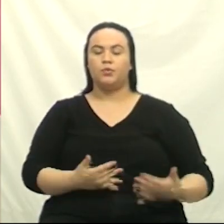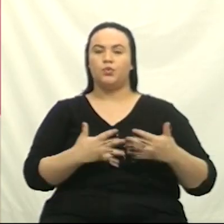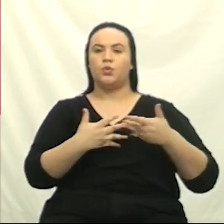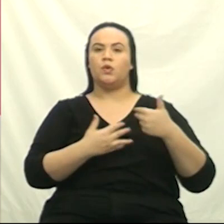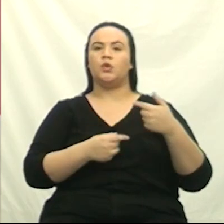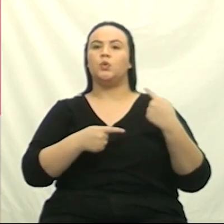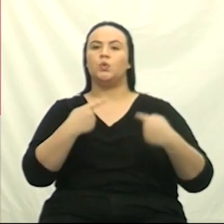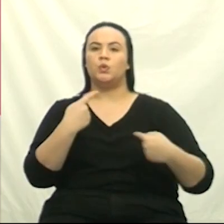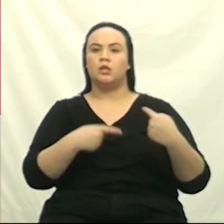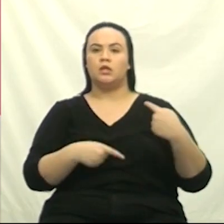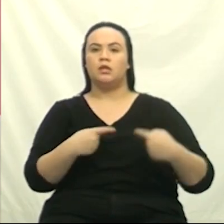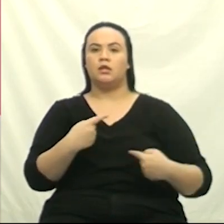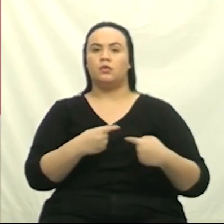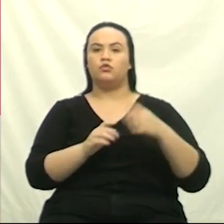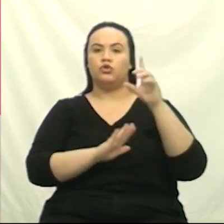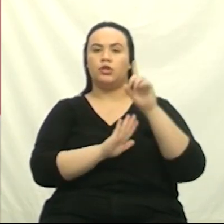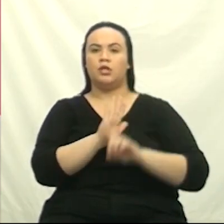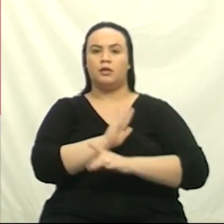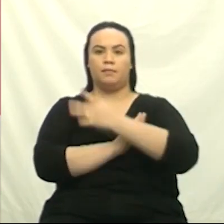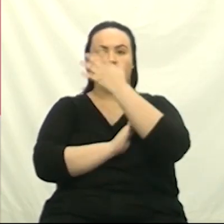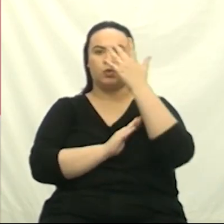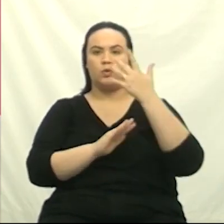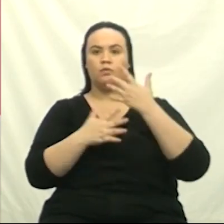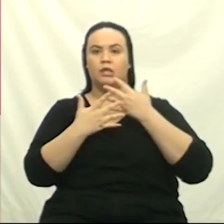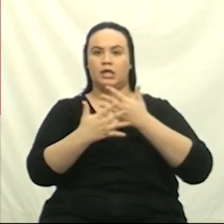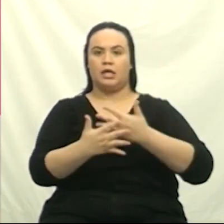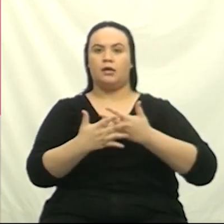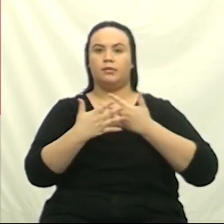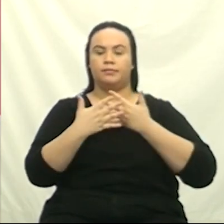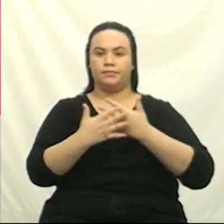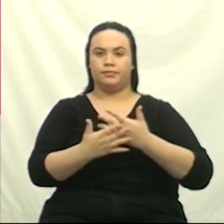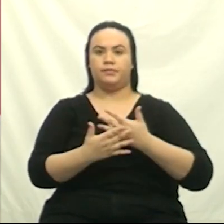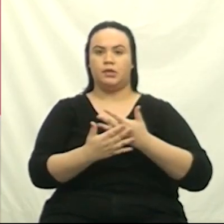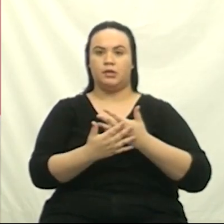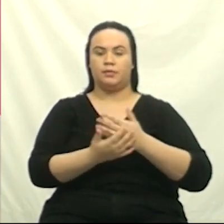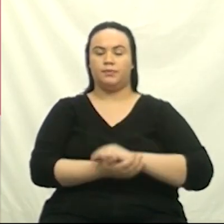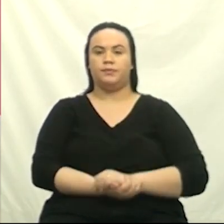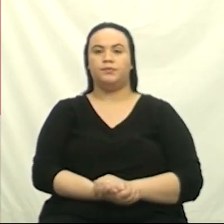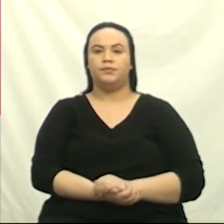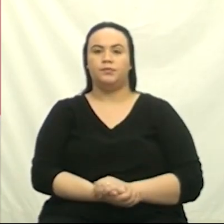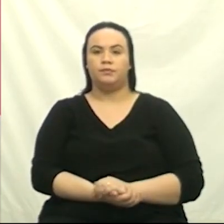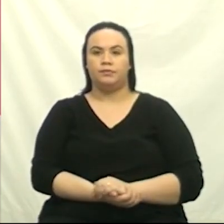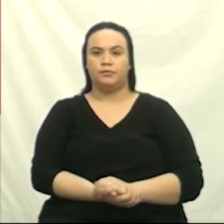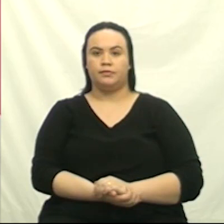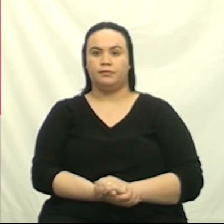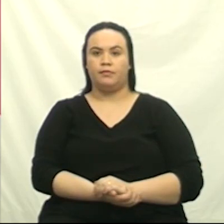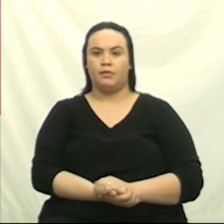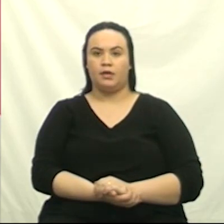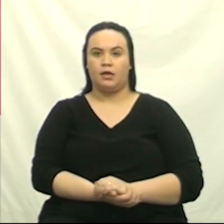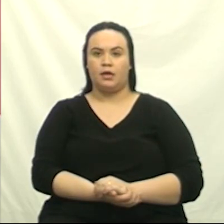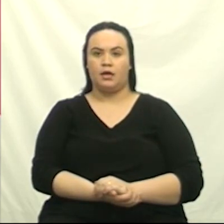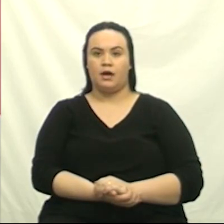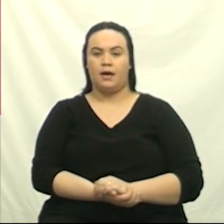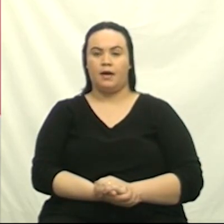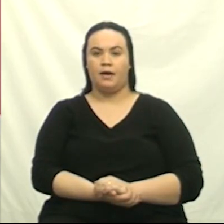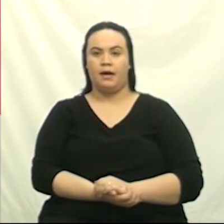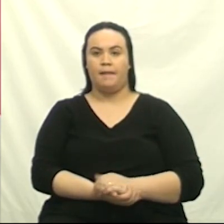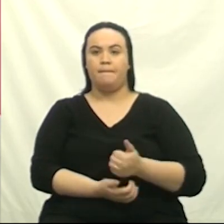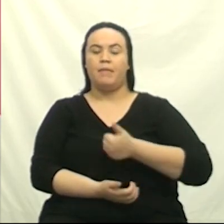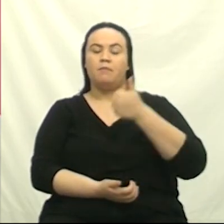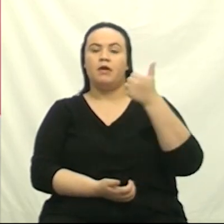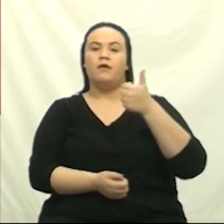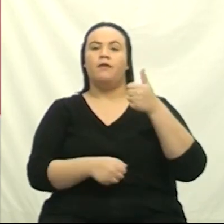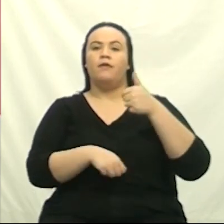discussão dos direitos da pessoa com transtorno do espectro autista a primeira realizada em 20 de